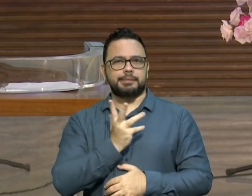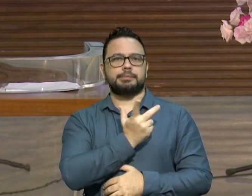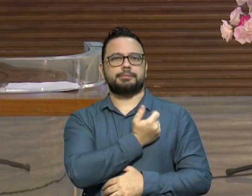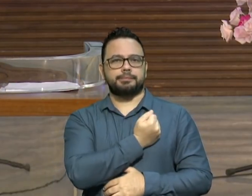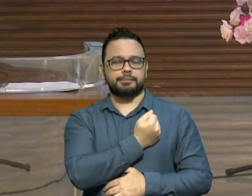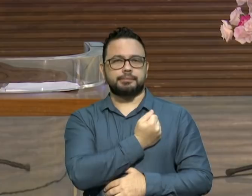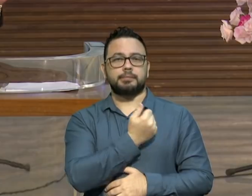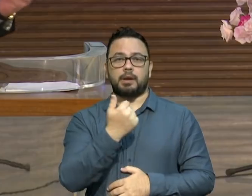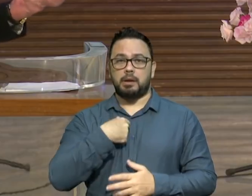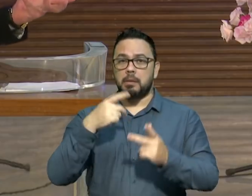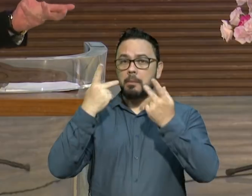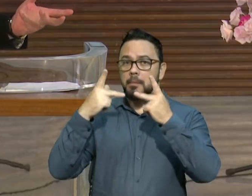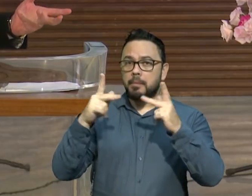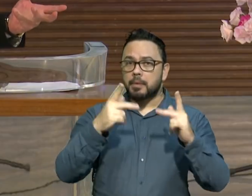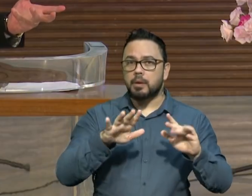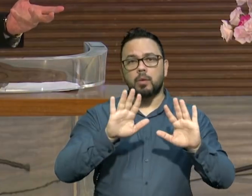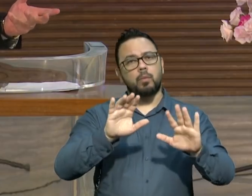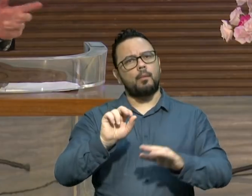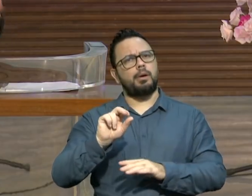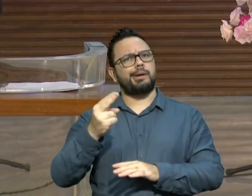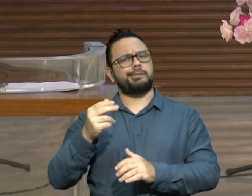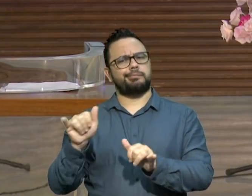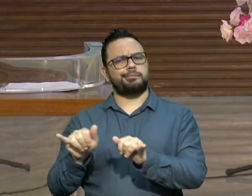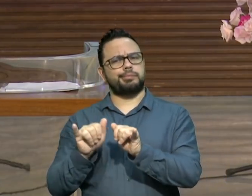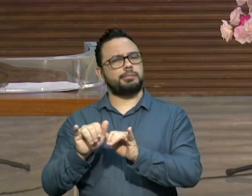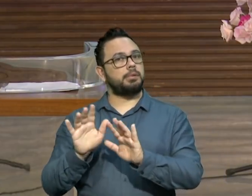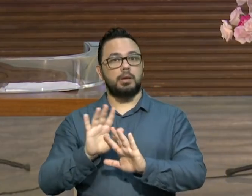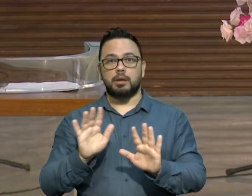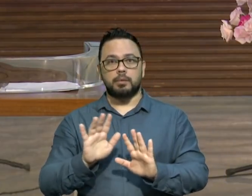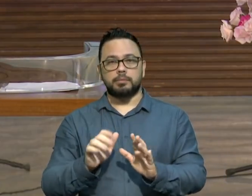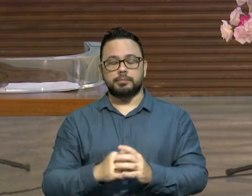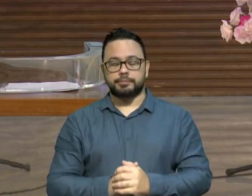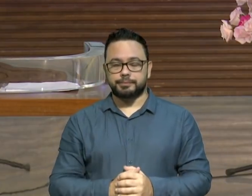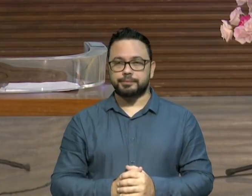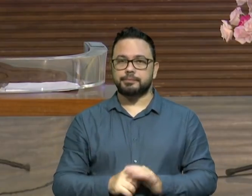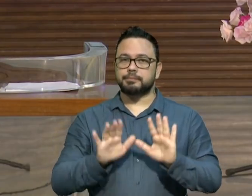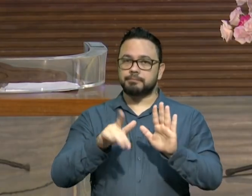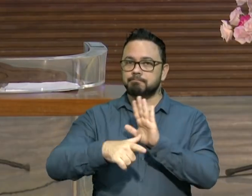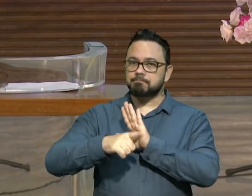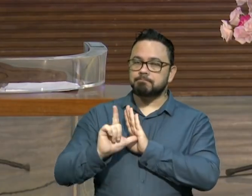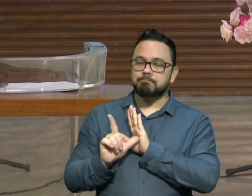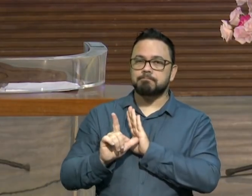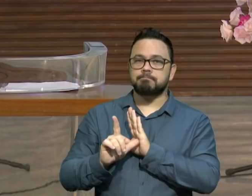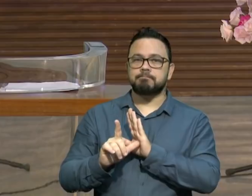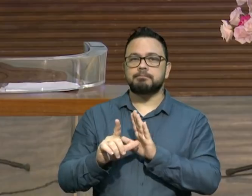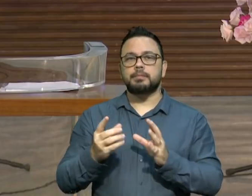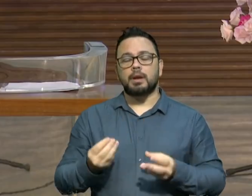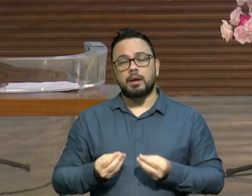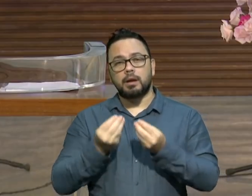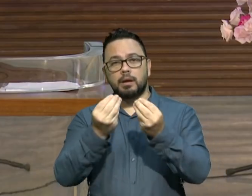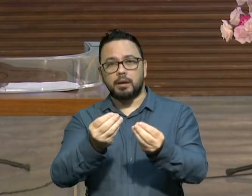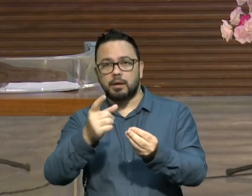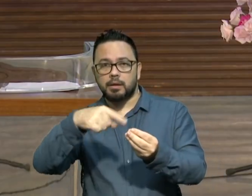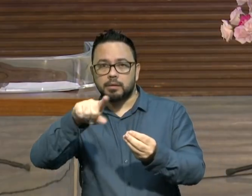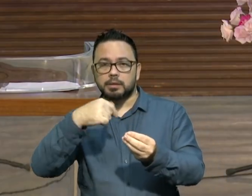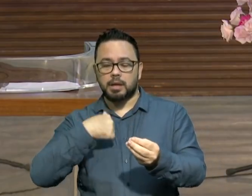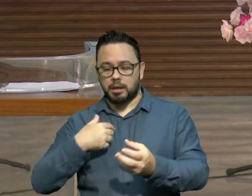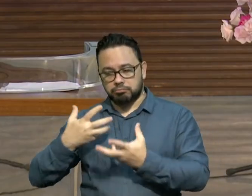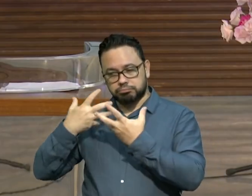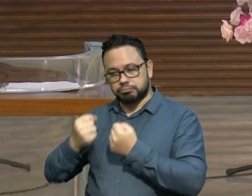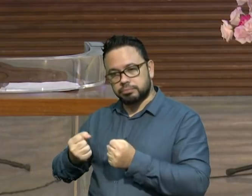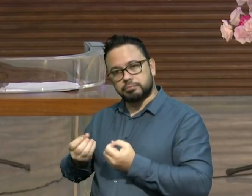preguei a menos que tenha escrito em vão antes de tudo Eu vos entreguei o que também recebi